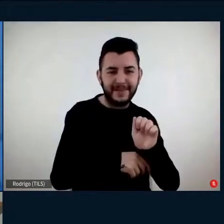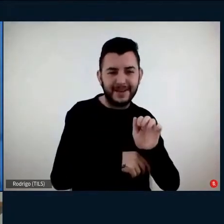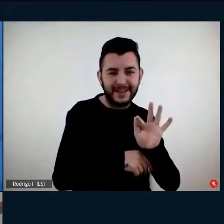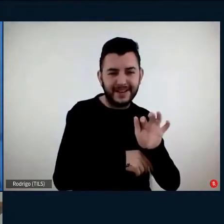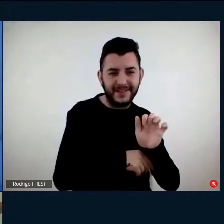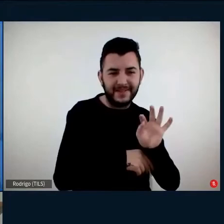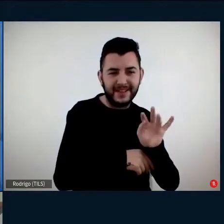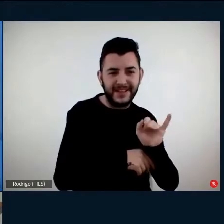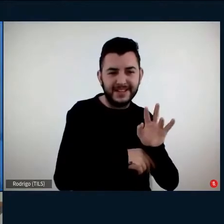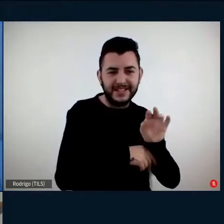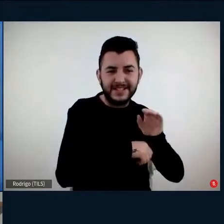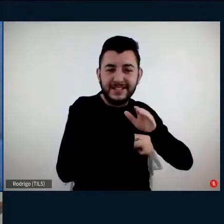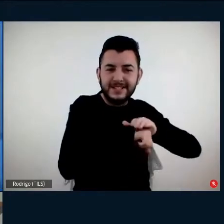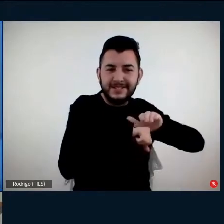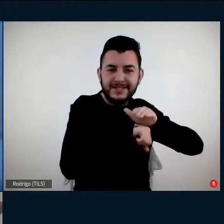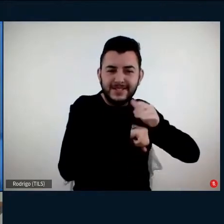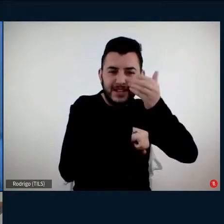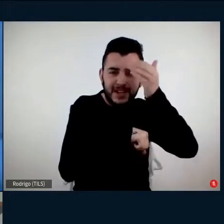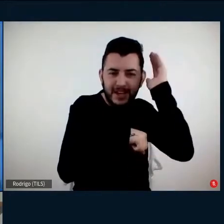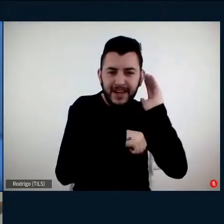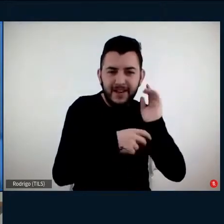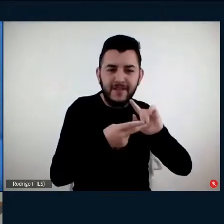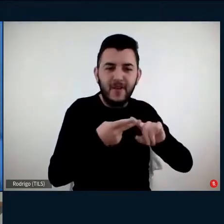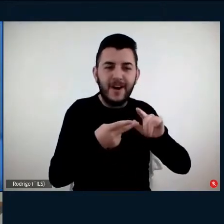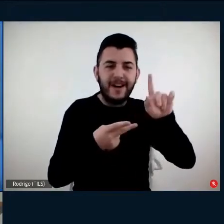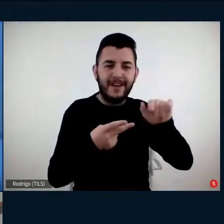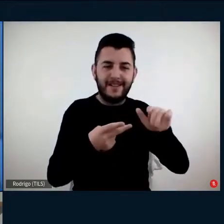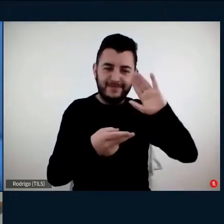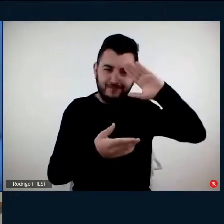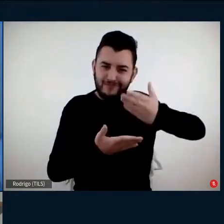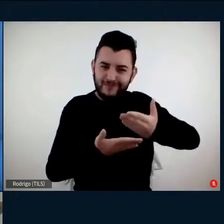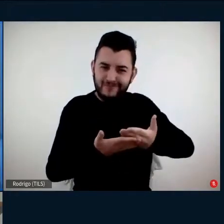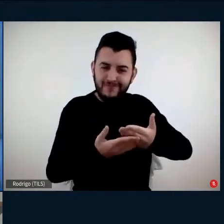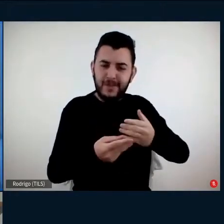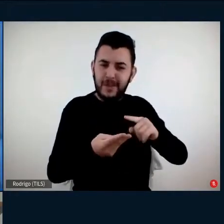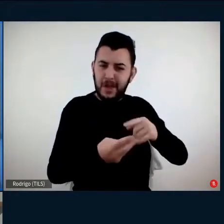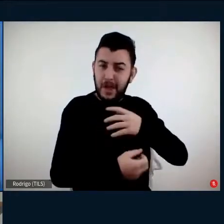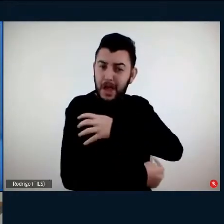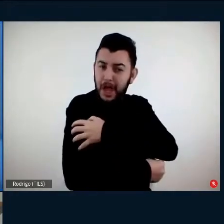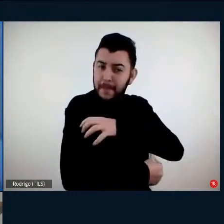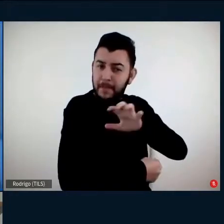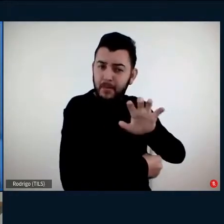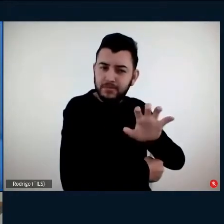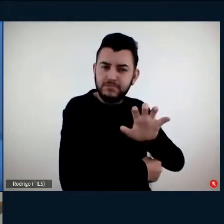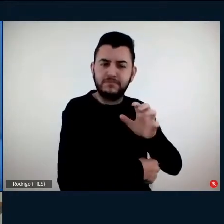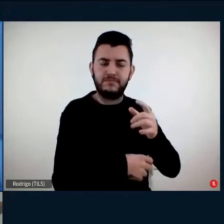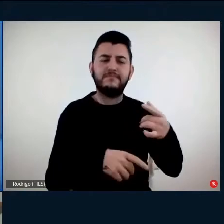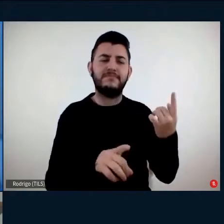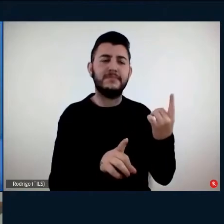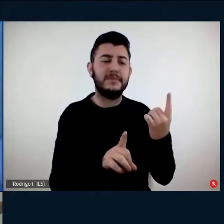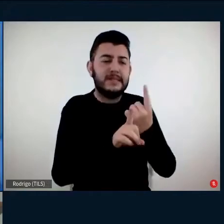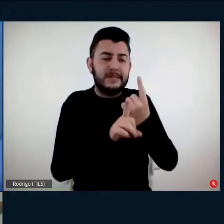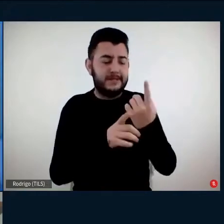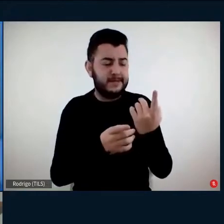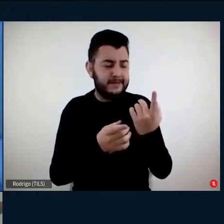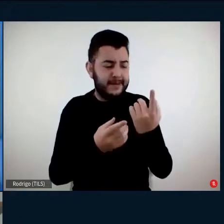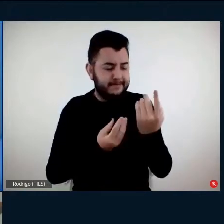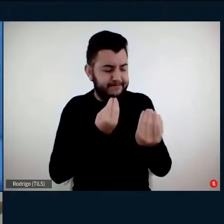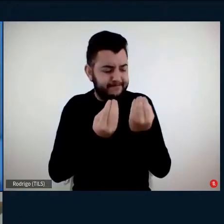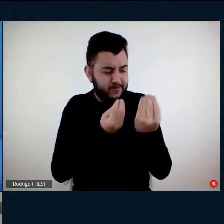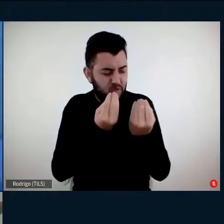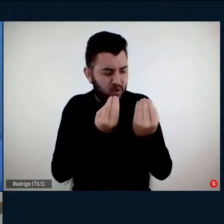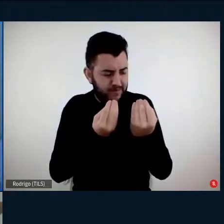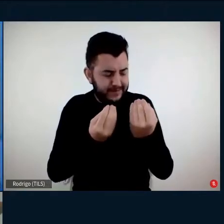de confiança, de empoderamento, né, de você se identificar dentro desse perfil profissional e